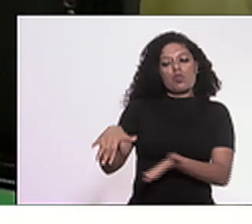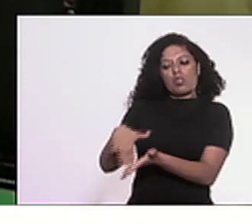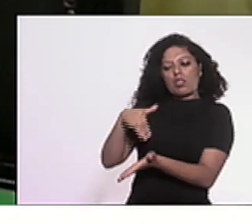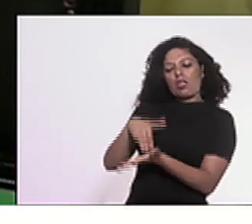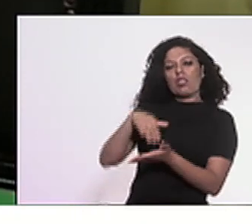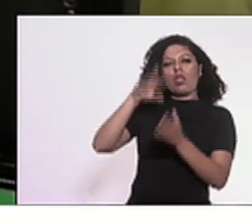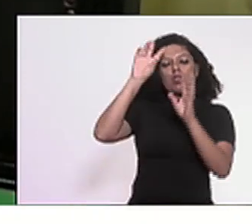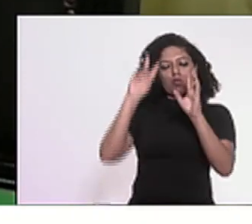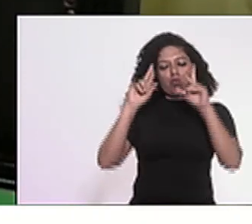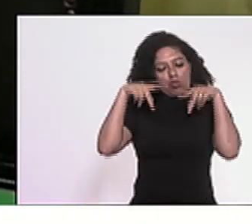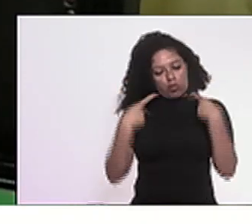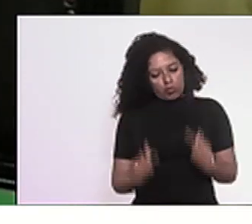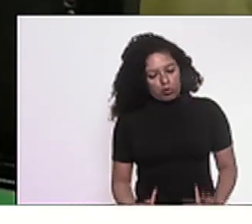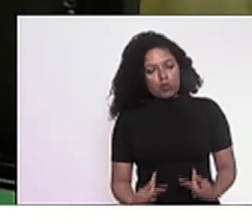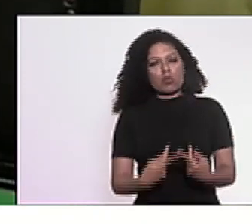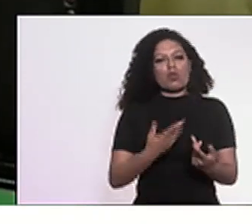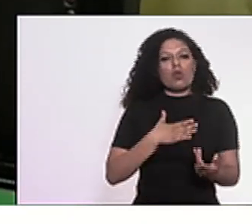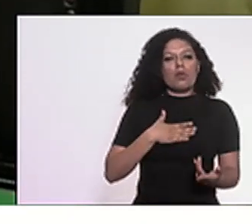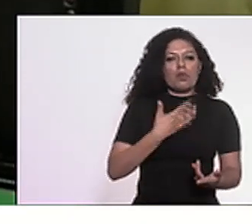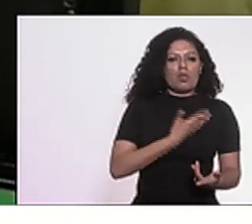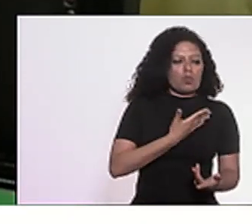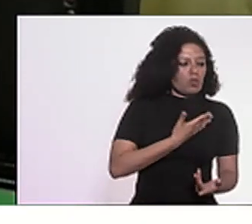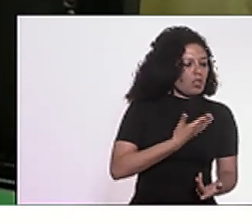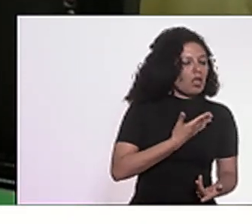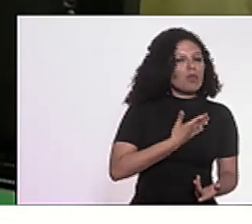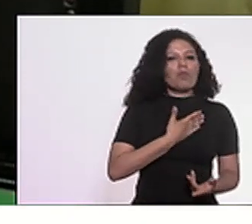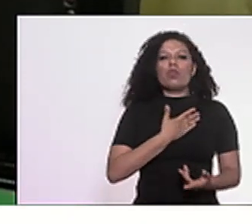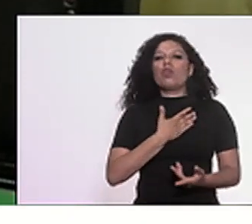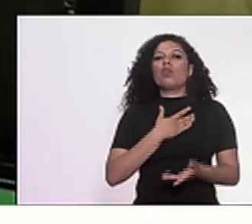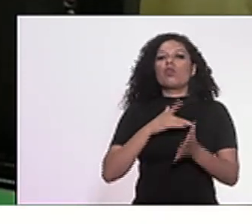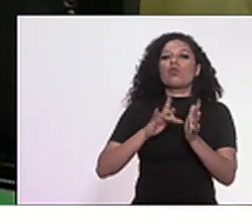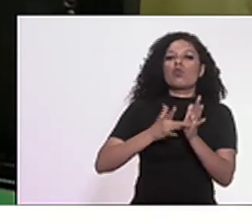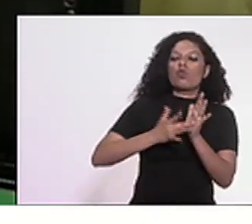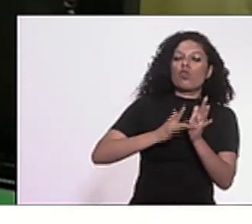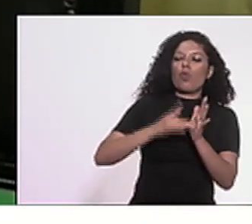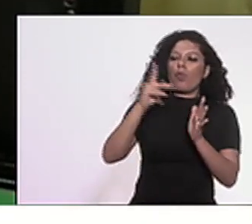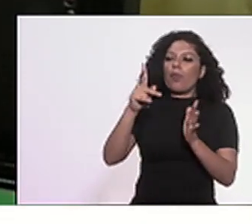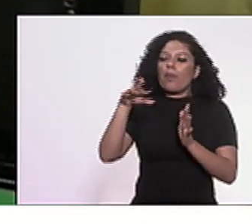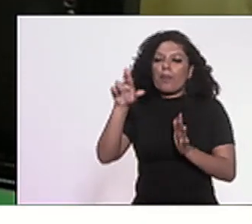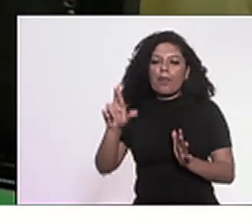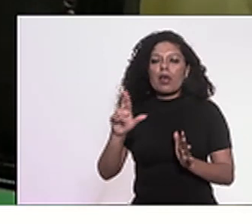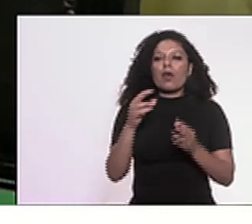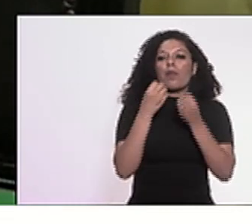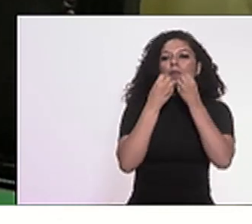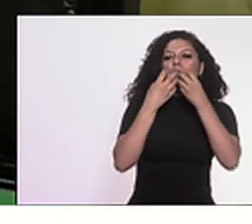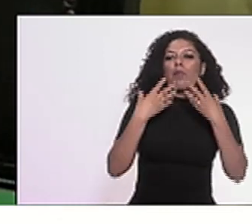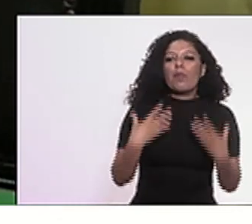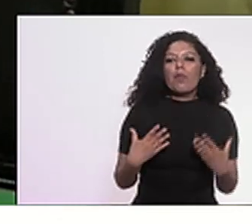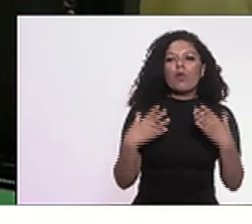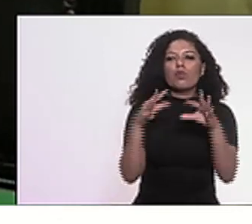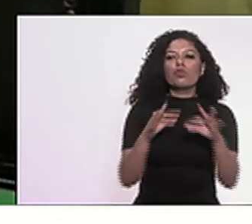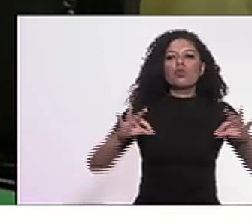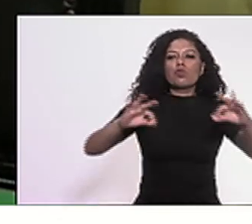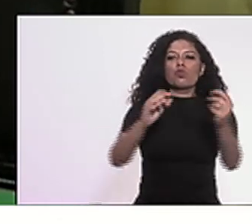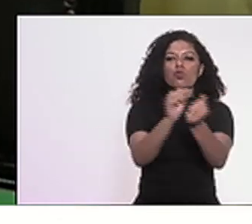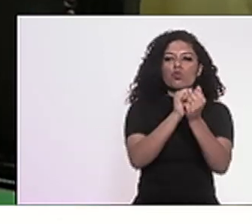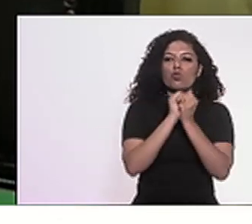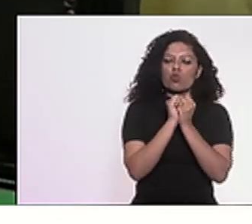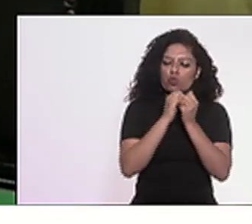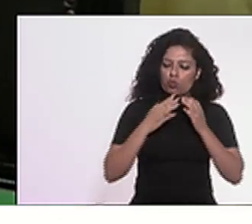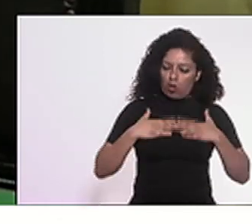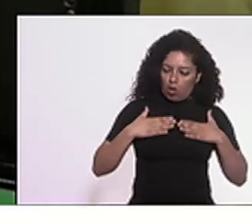Humanos, meus amigos do sindicato lá do DR. Prazer muito grande poder fazer essa audiência